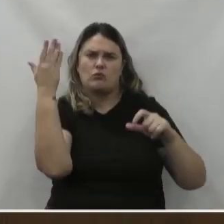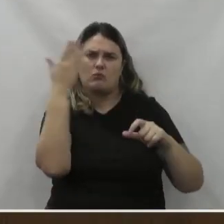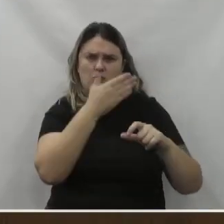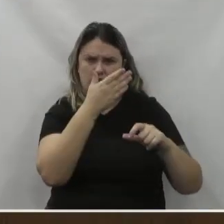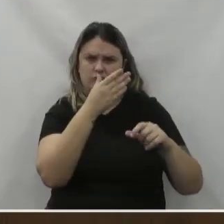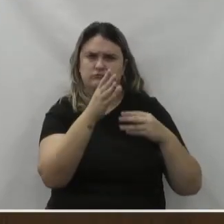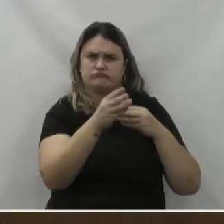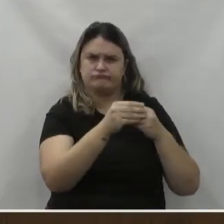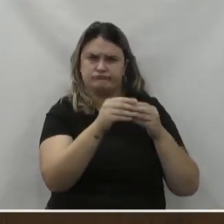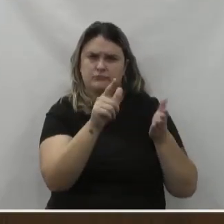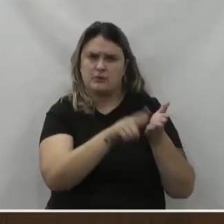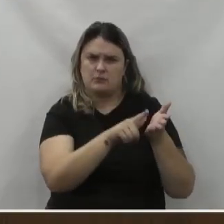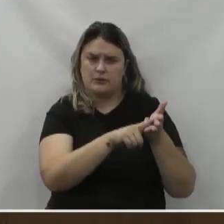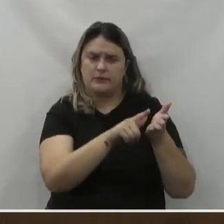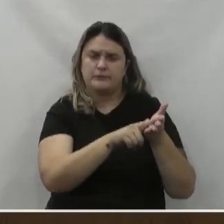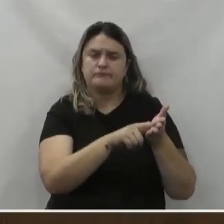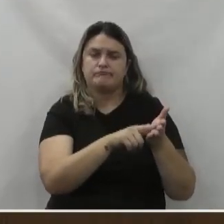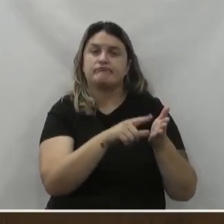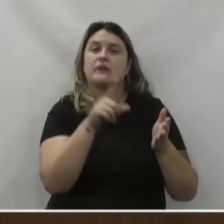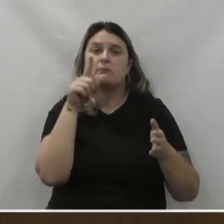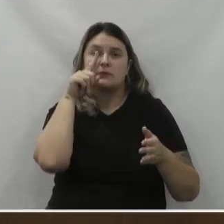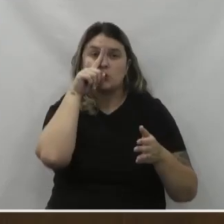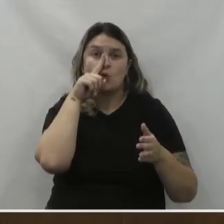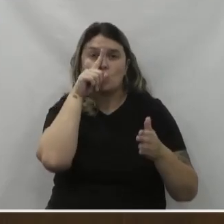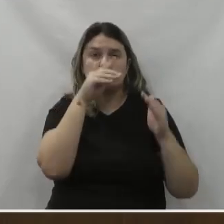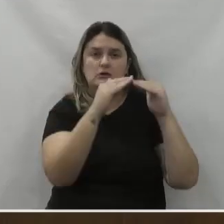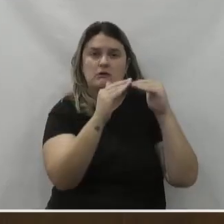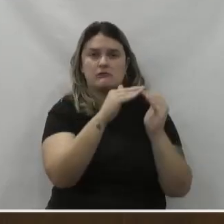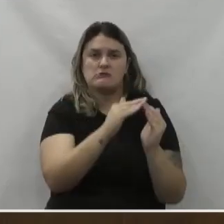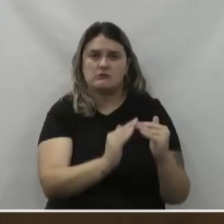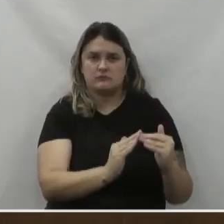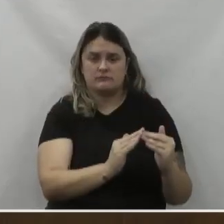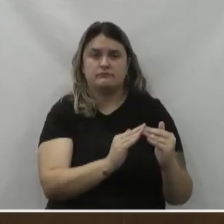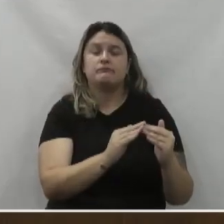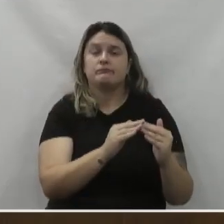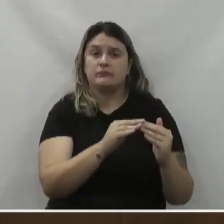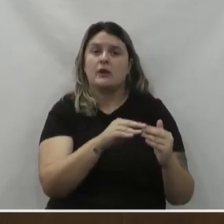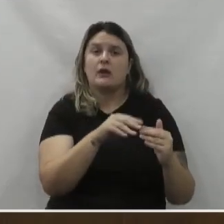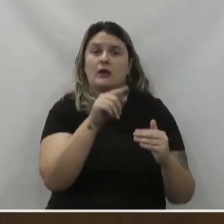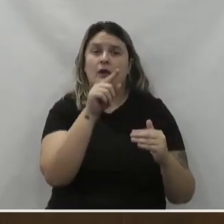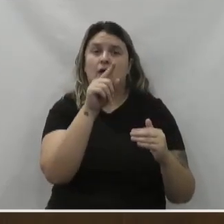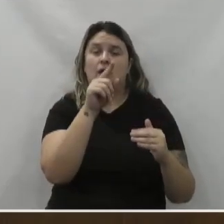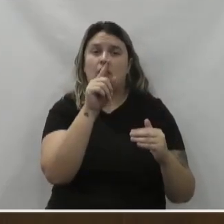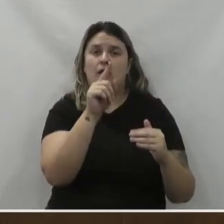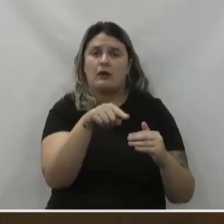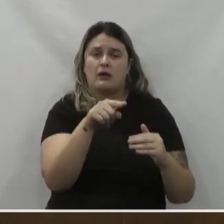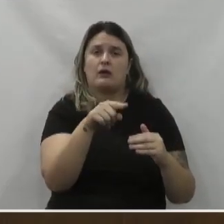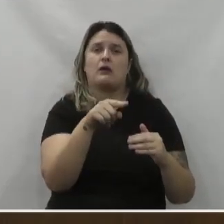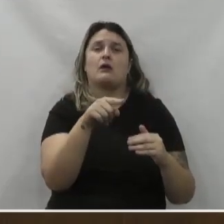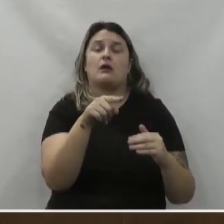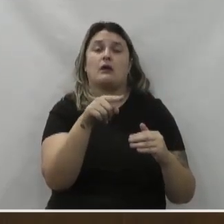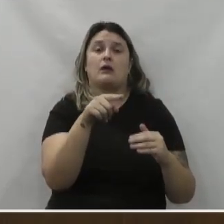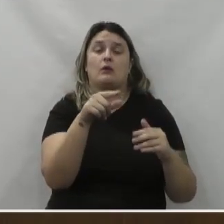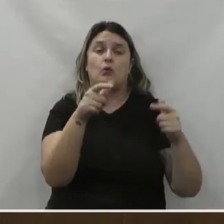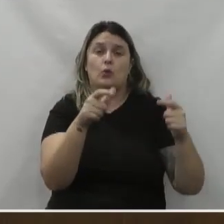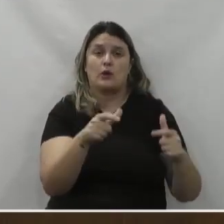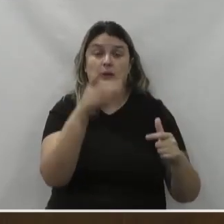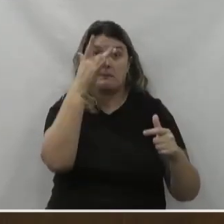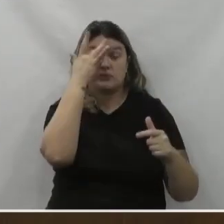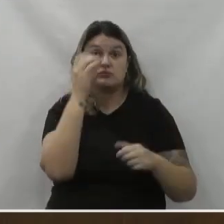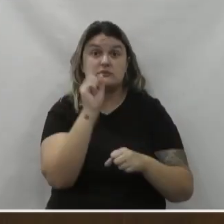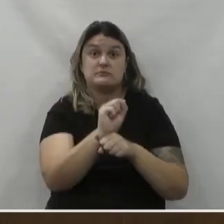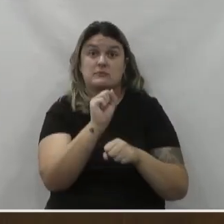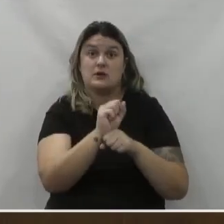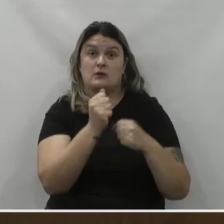vídeos, apresentando risco de desabamento. Trata-se de uma estrutura amplamente utilizada pelos moradores